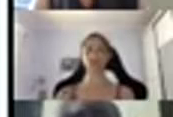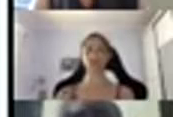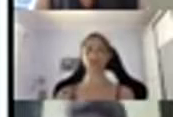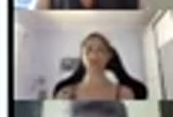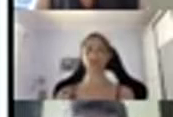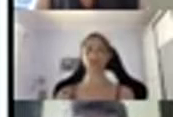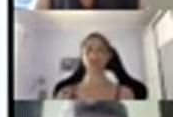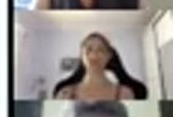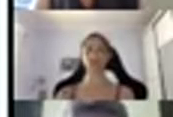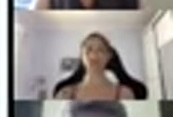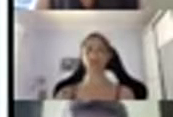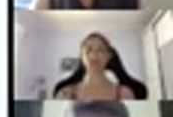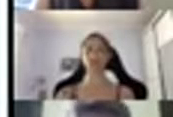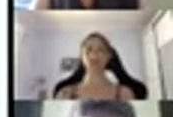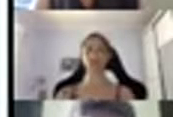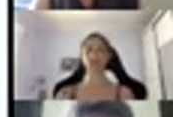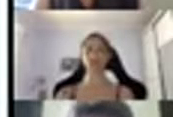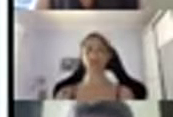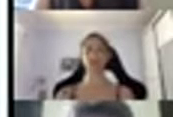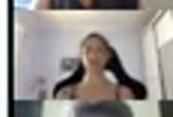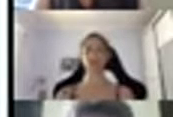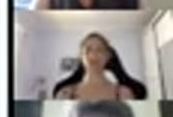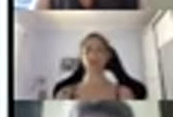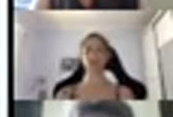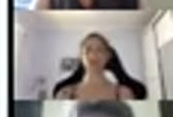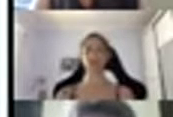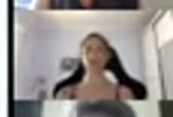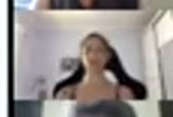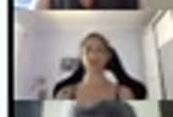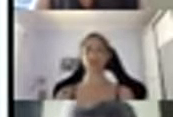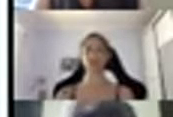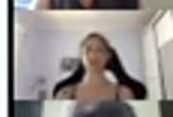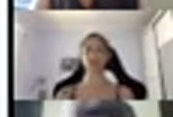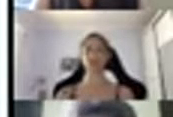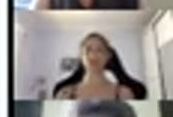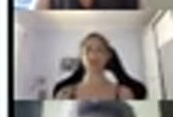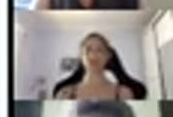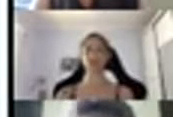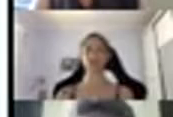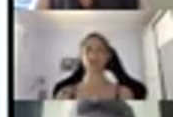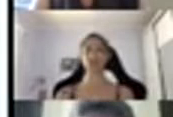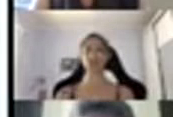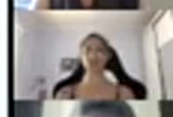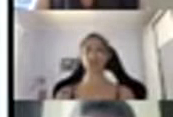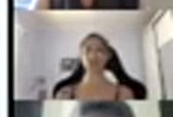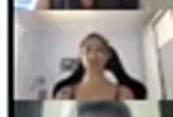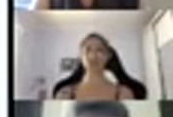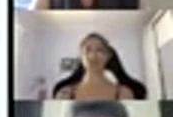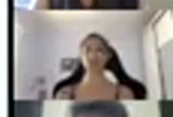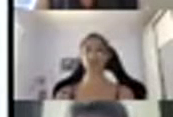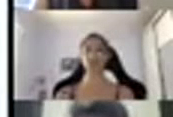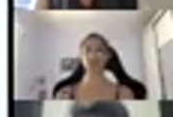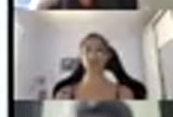45. Porra! Positivados, mas nós não estamos falando de pessoas internadas aqui, tá? É isso que eu quero chamar a atenção.